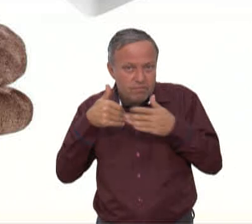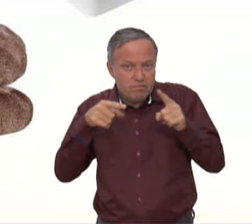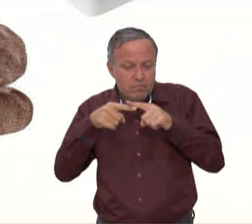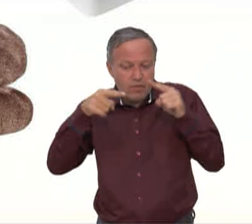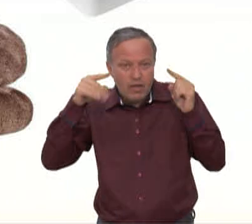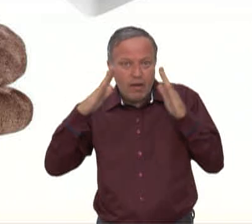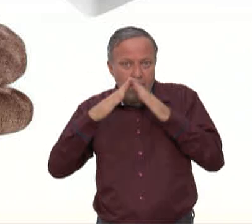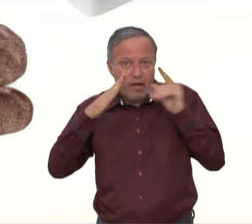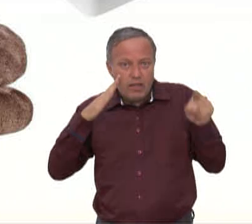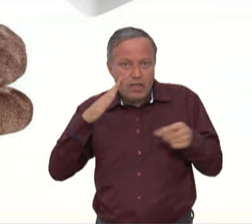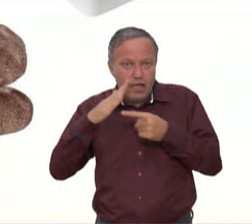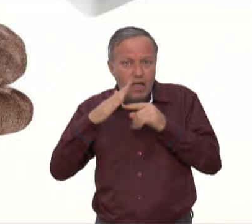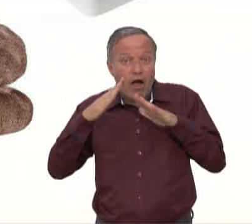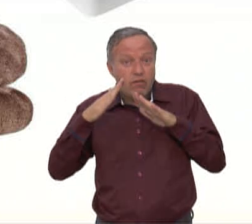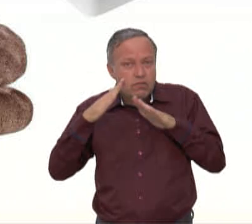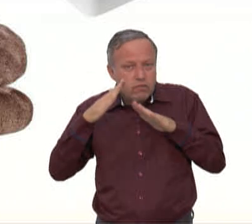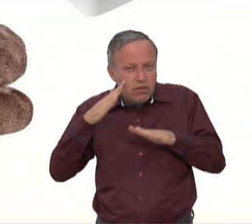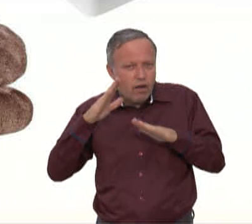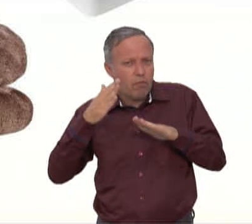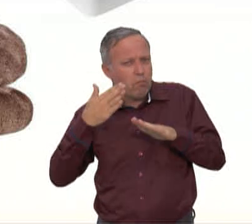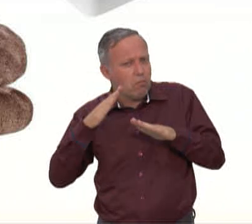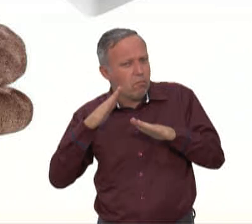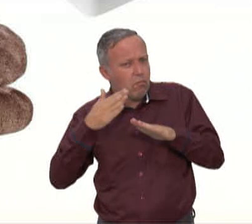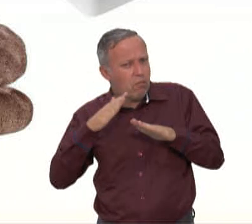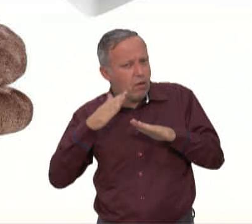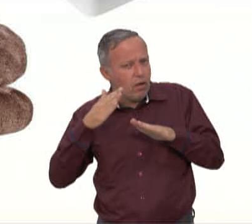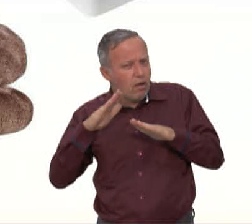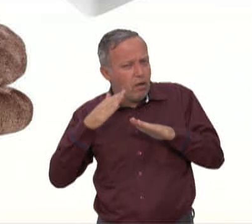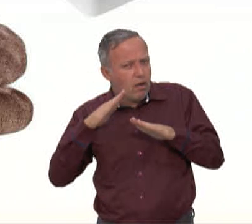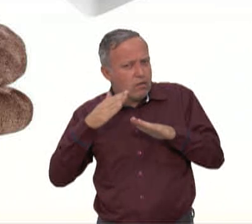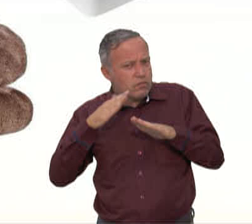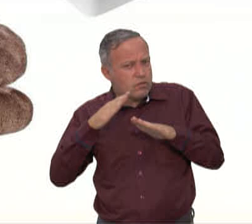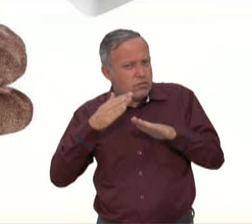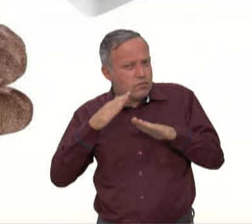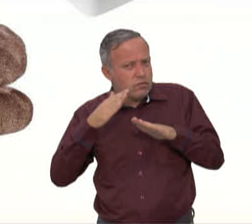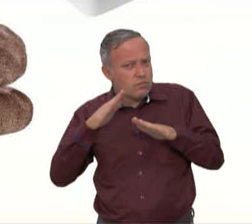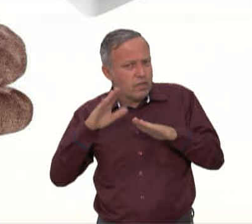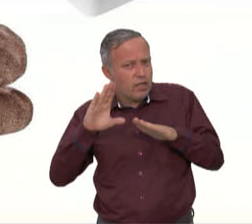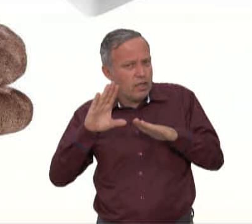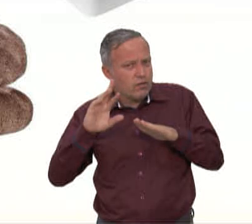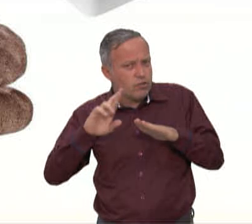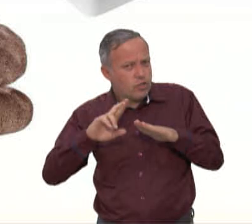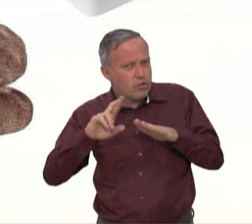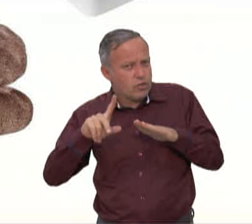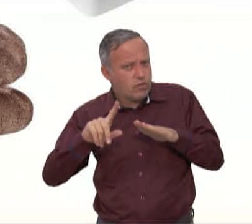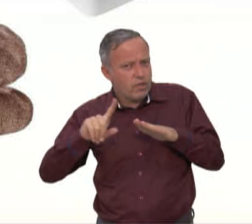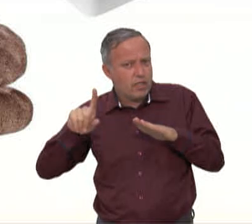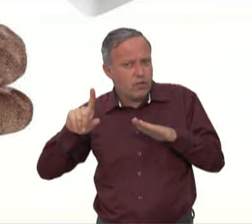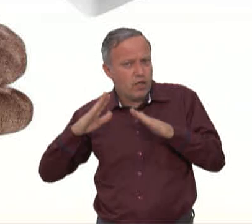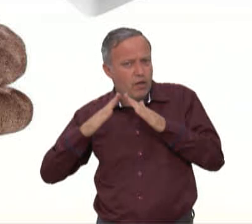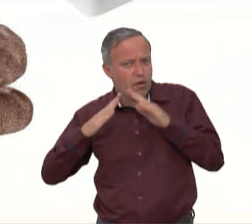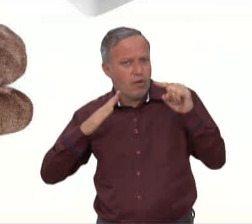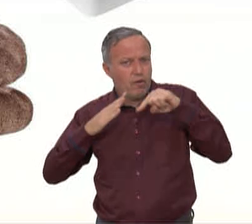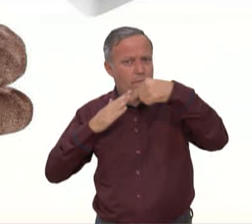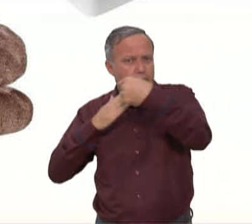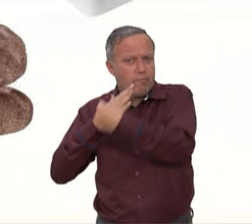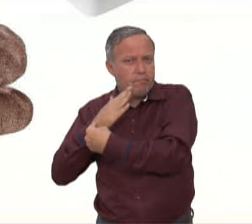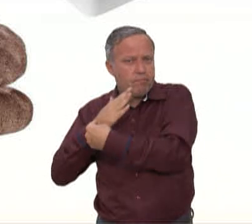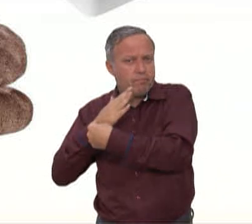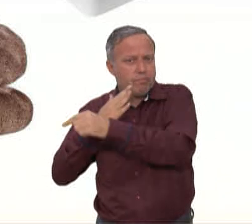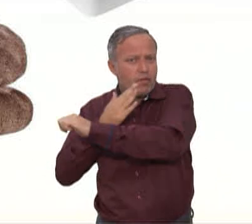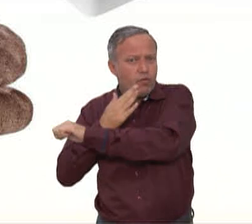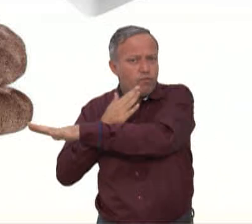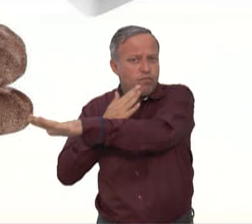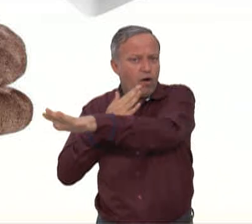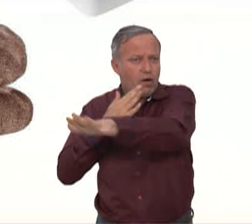aquecido ou pelo menos assim numa temperatura muito maior do que o ambiente externo que você tem. E aqui, o que é mais comum aqui no Brasil,